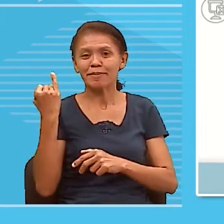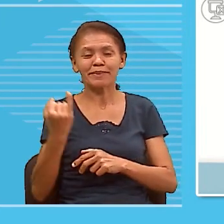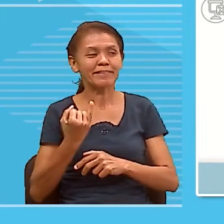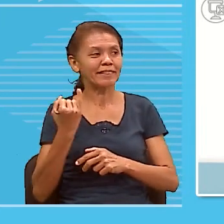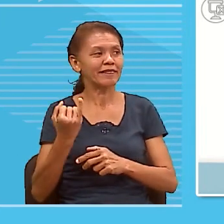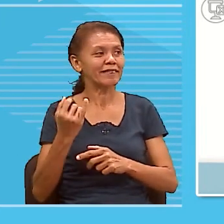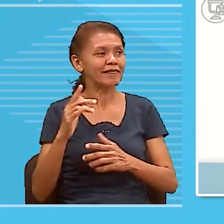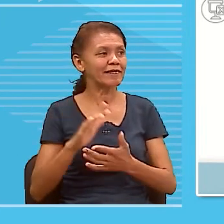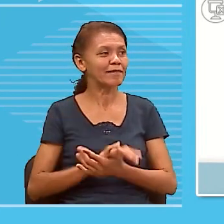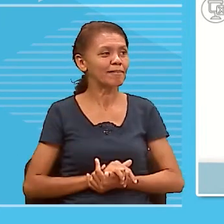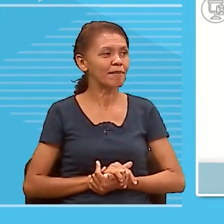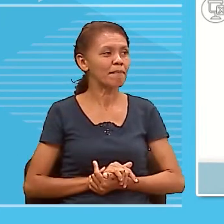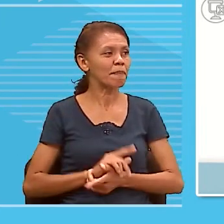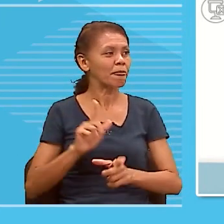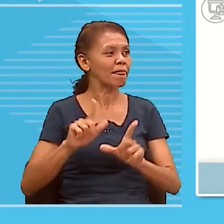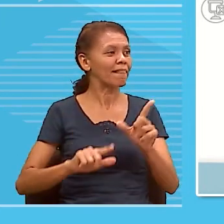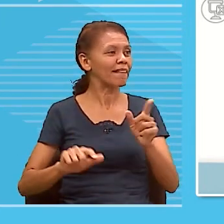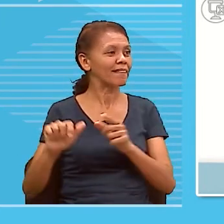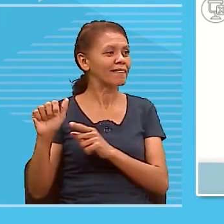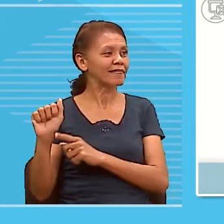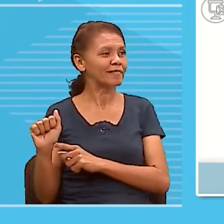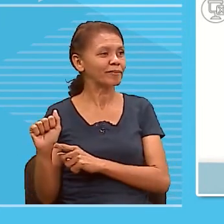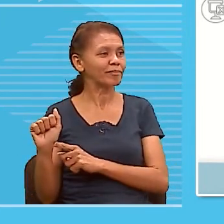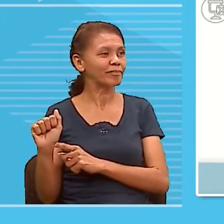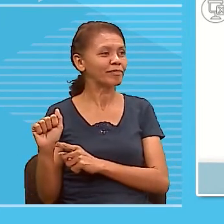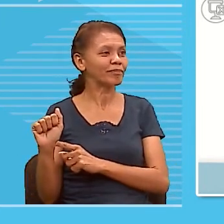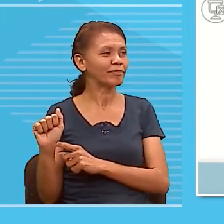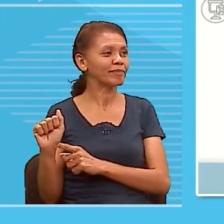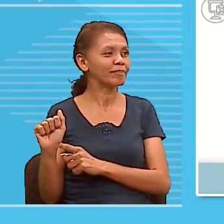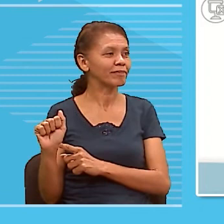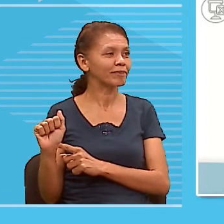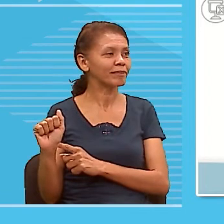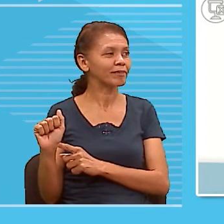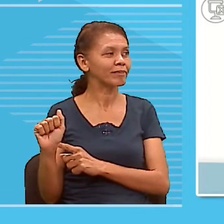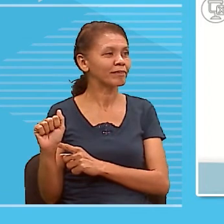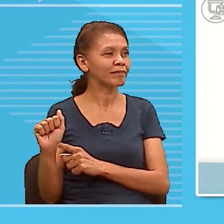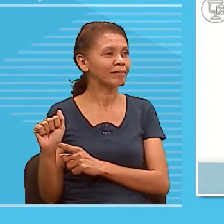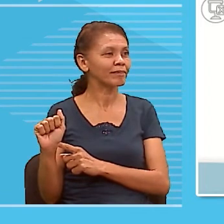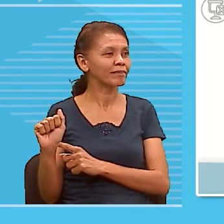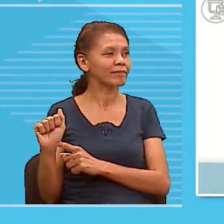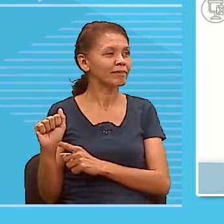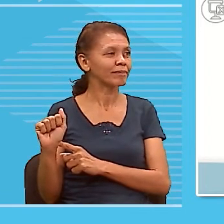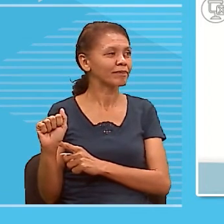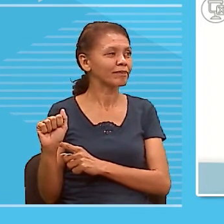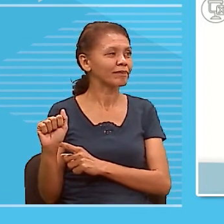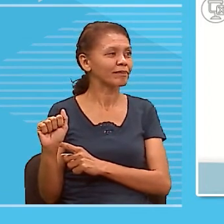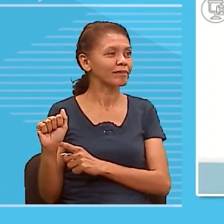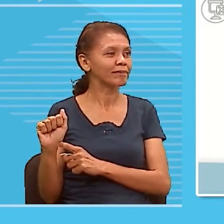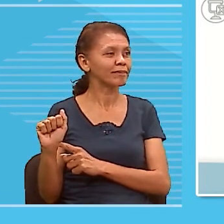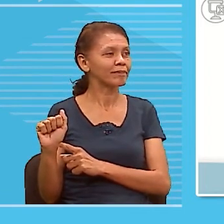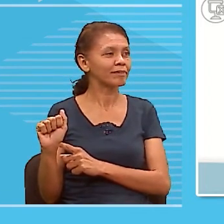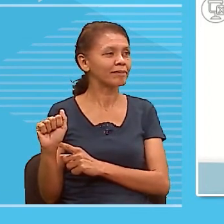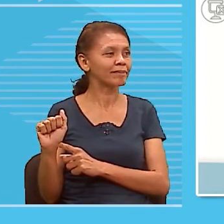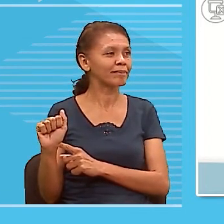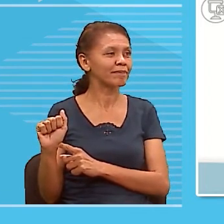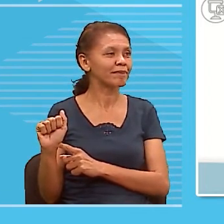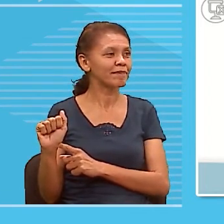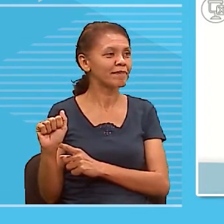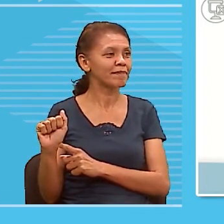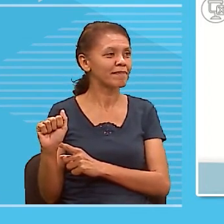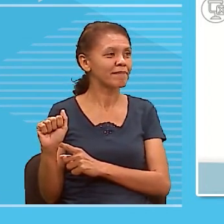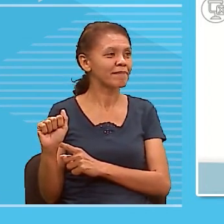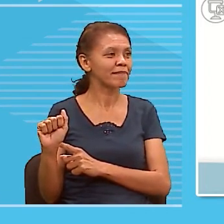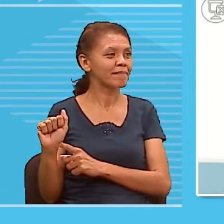a letra A fala o Saber progressivo é causa de uma ignorância que eu não tenho nada com causa